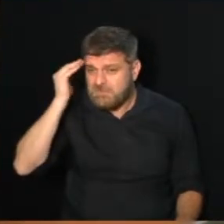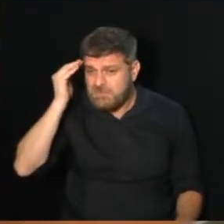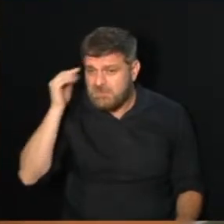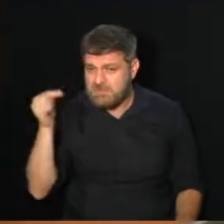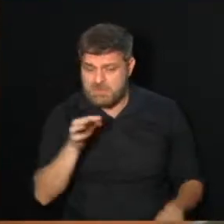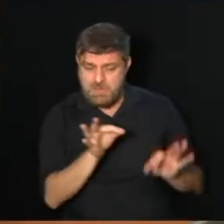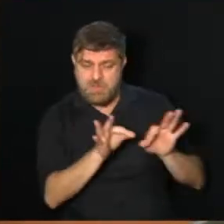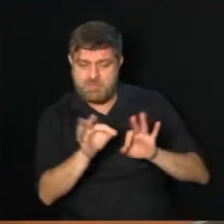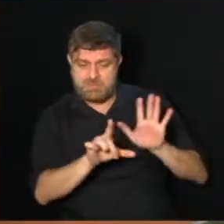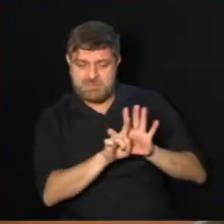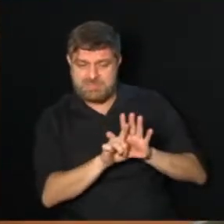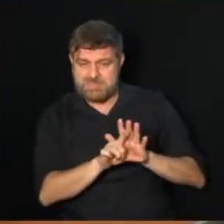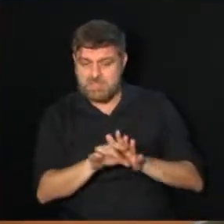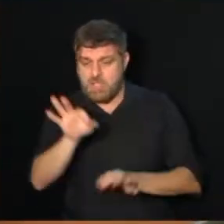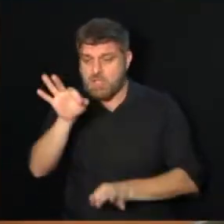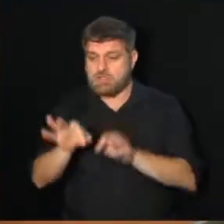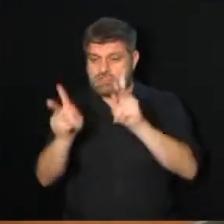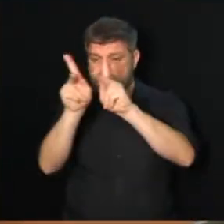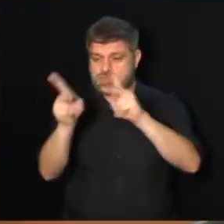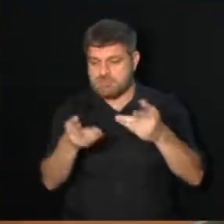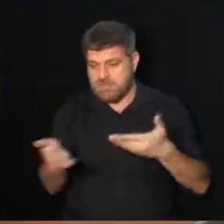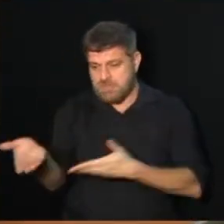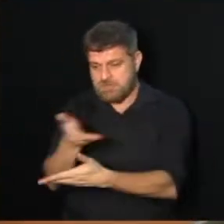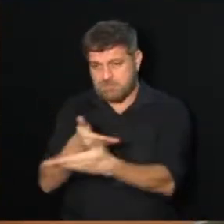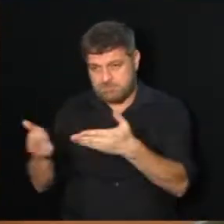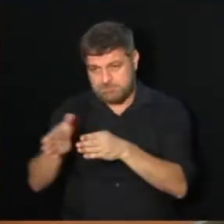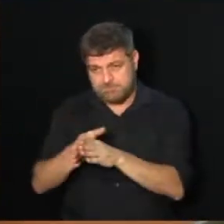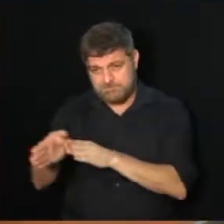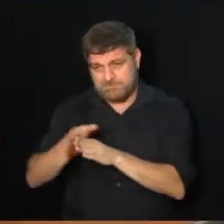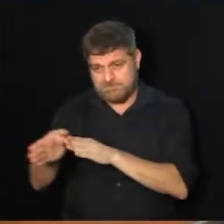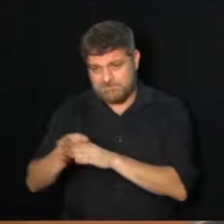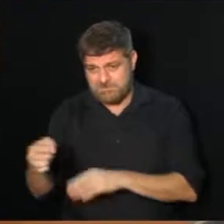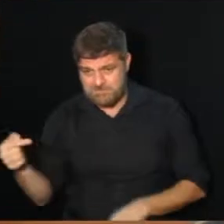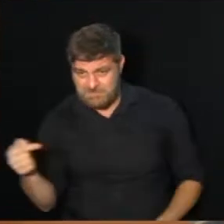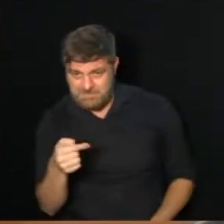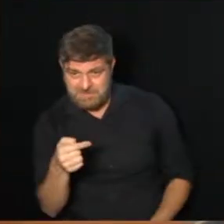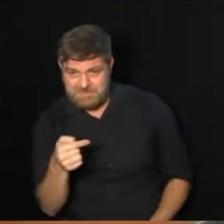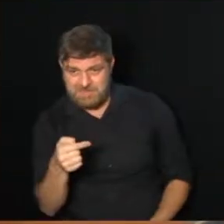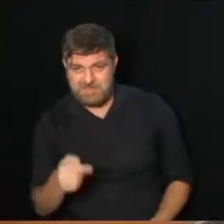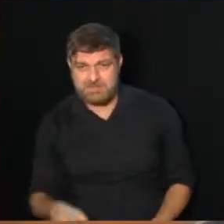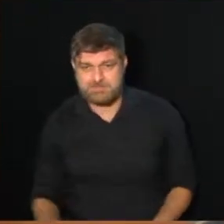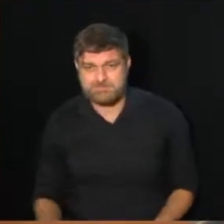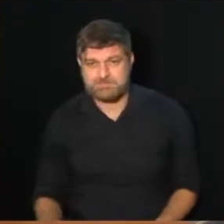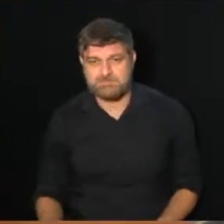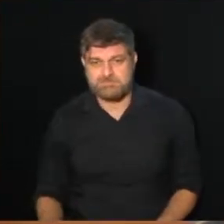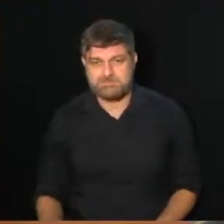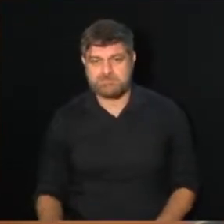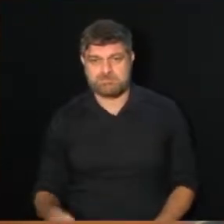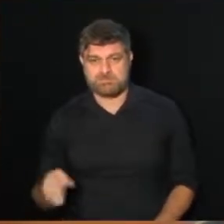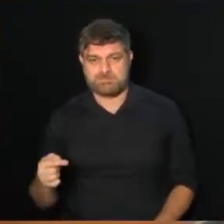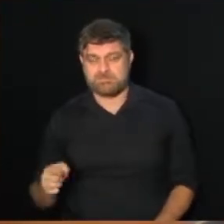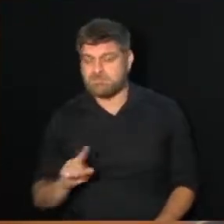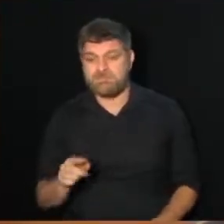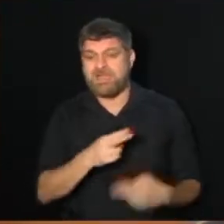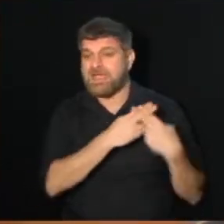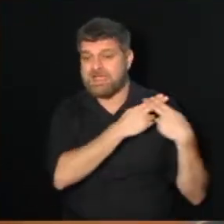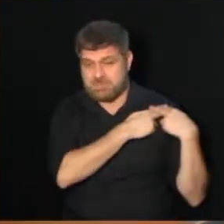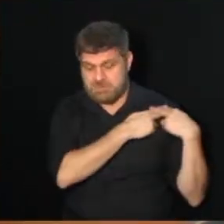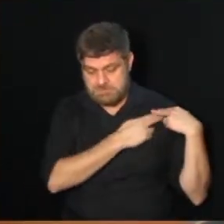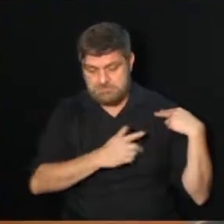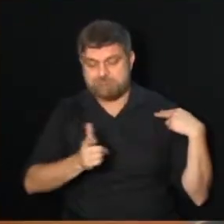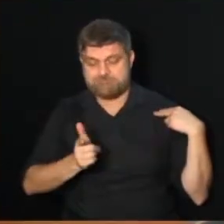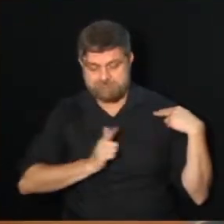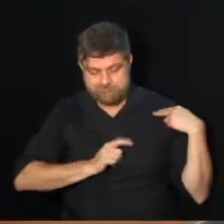projeto, quando fala de justiça restaurativa, não é de forma nenhuma não responsabilizar. Pelo contrário, um